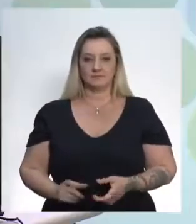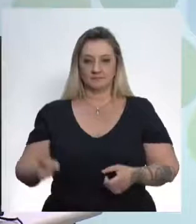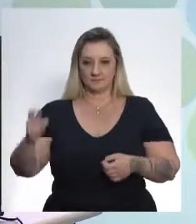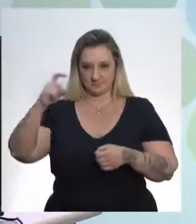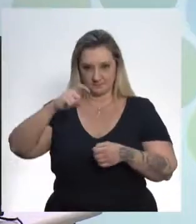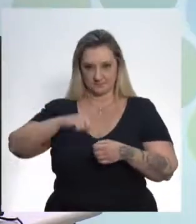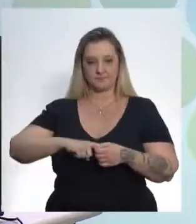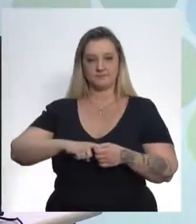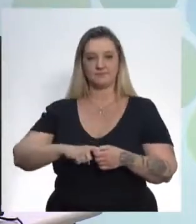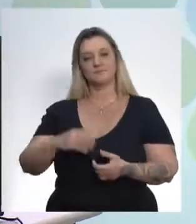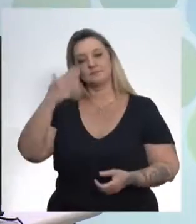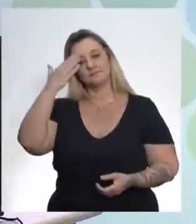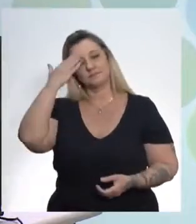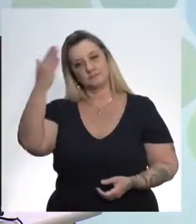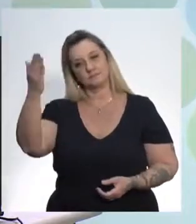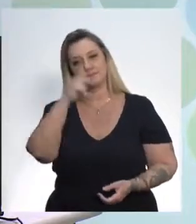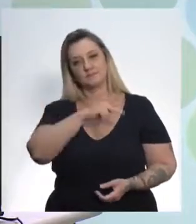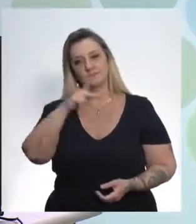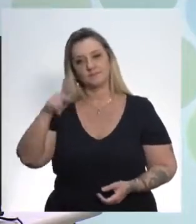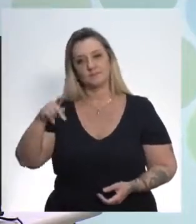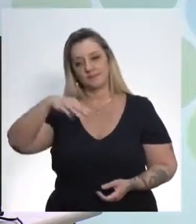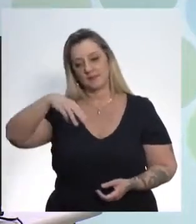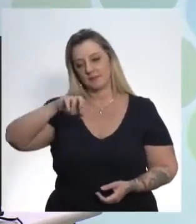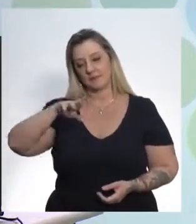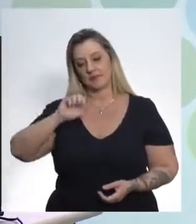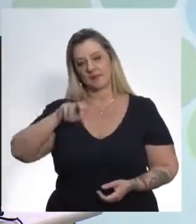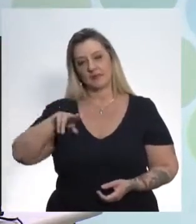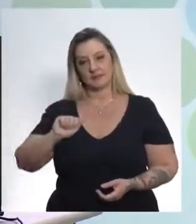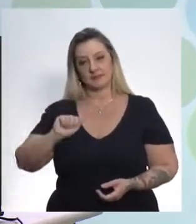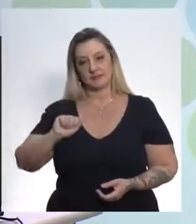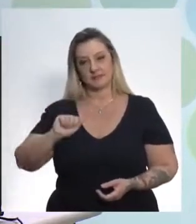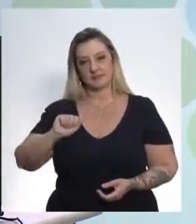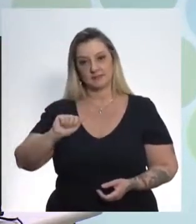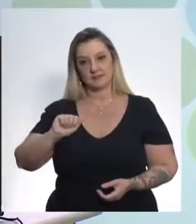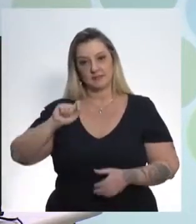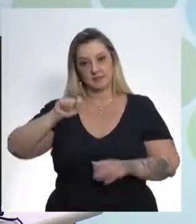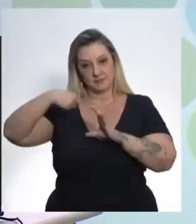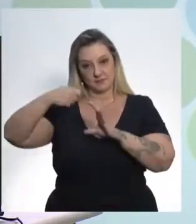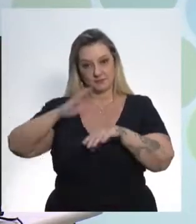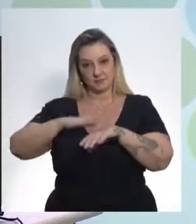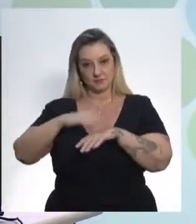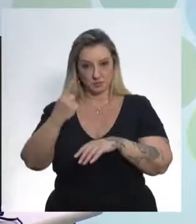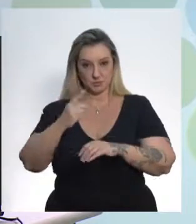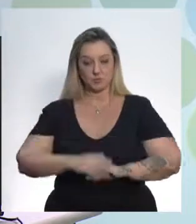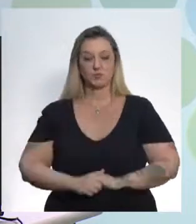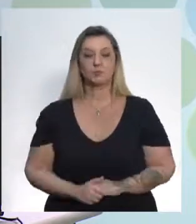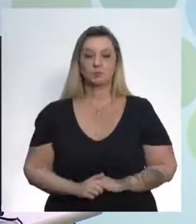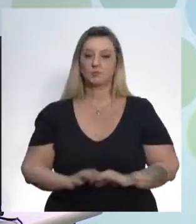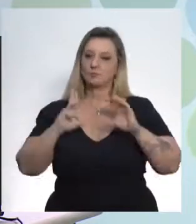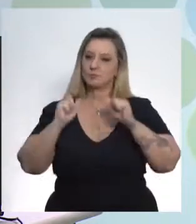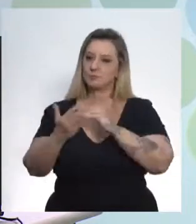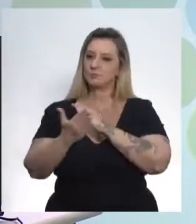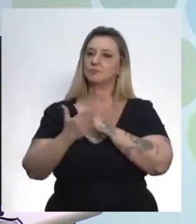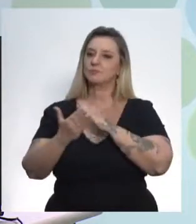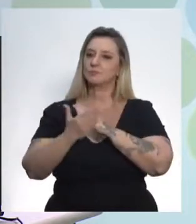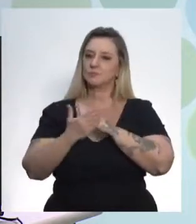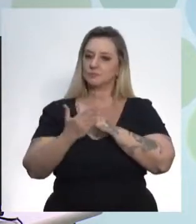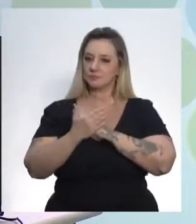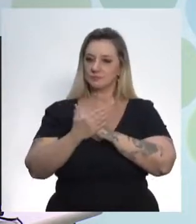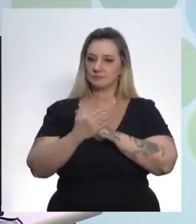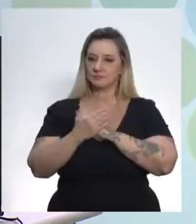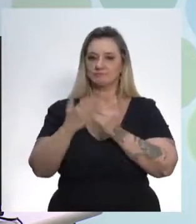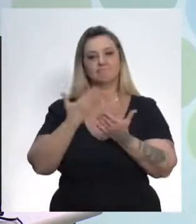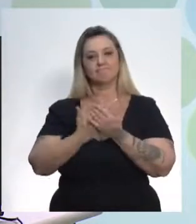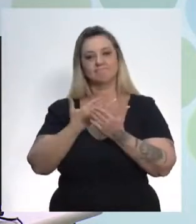Voltamos. Muito obrigada, professora Mariana, né, por mais esse vídeo, por todas as contribuições aqui para as